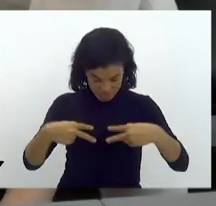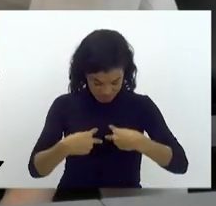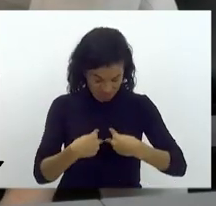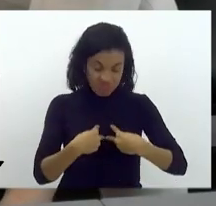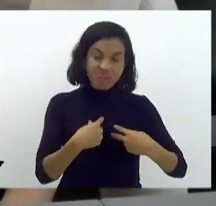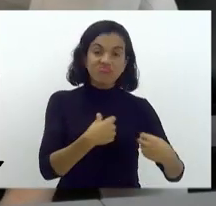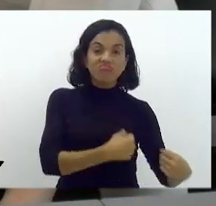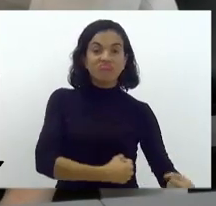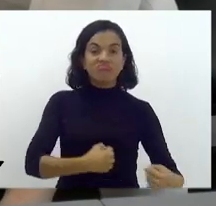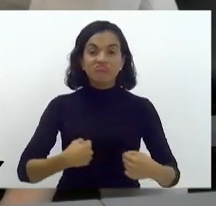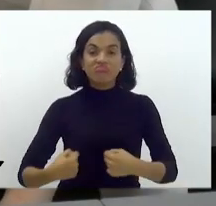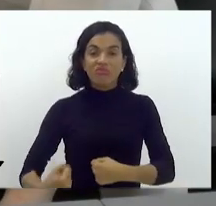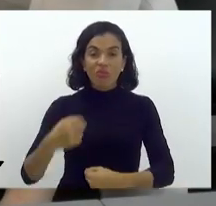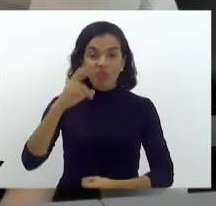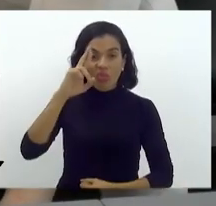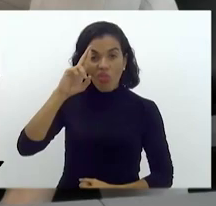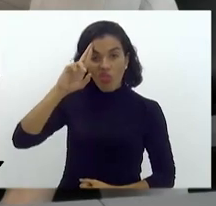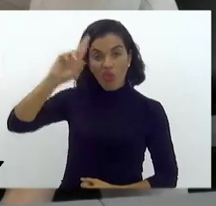dono